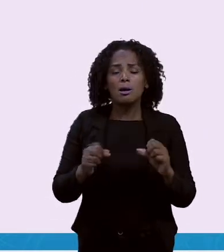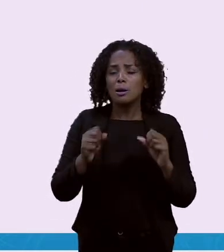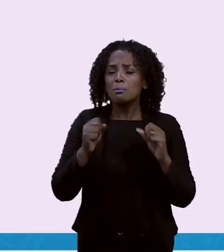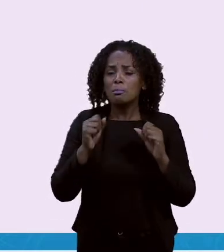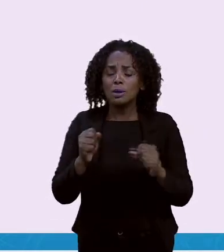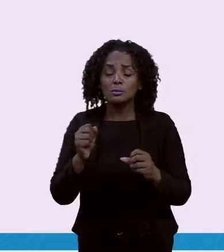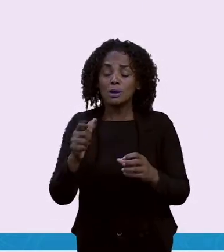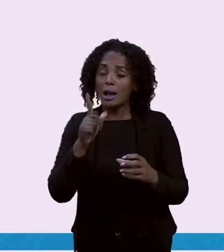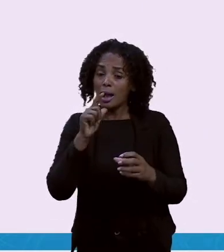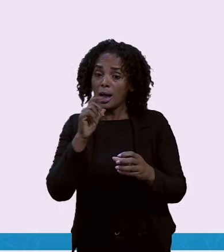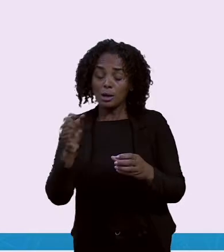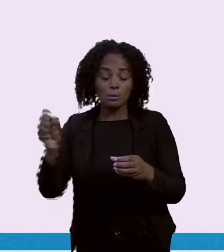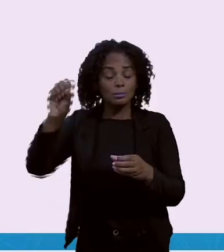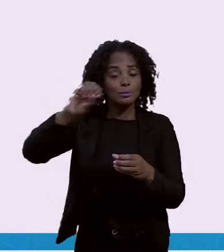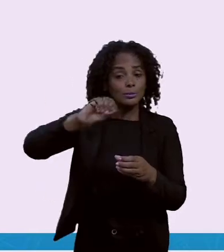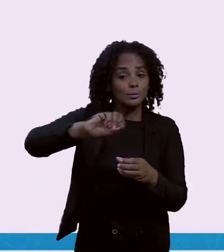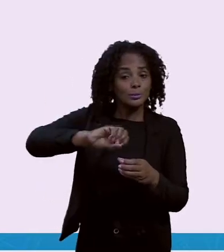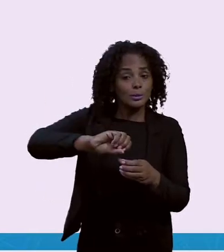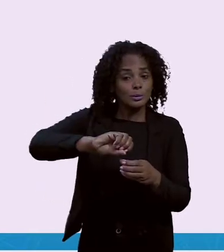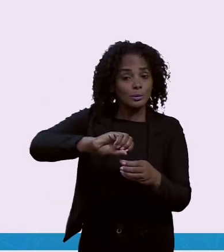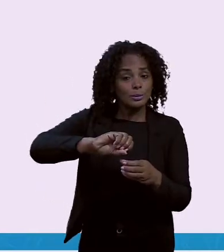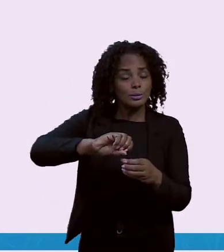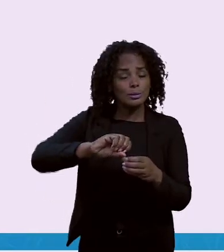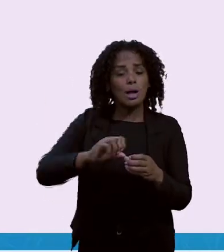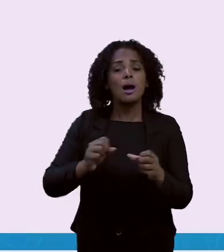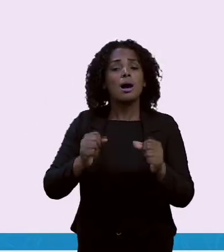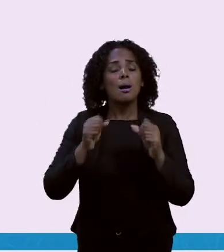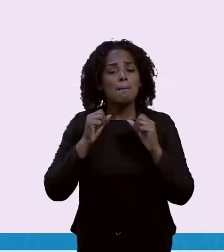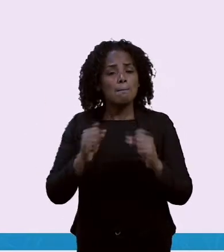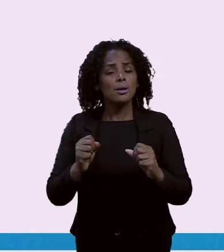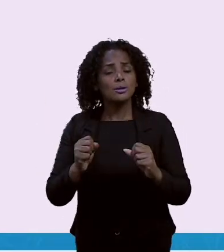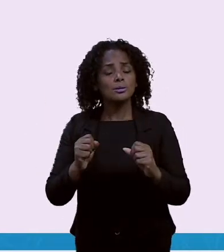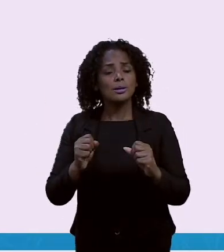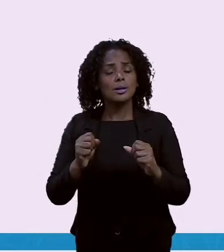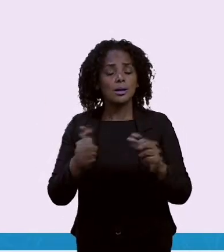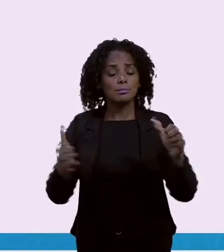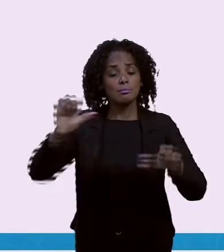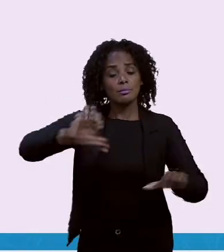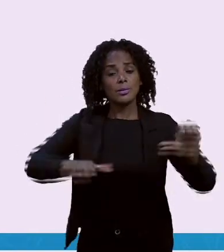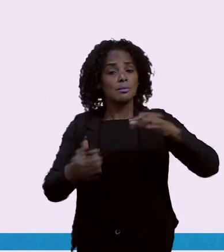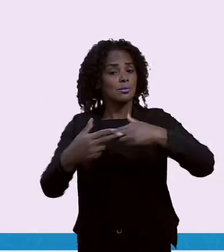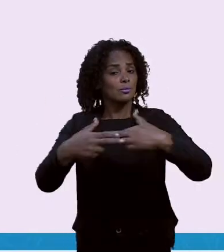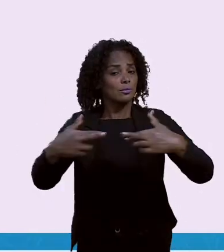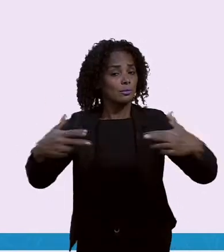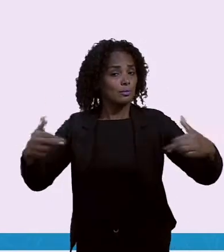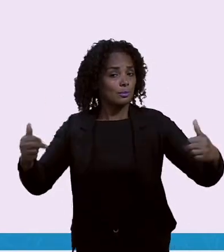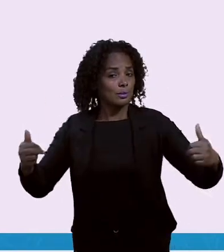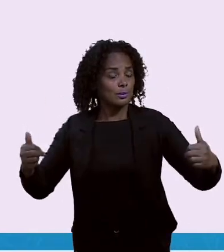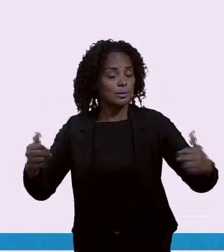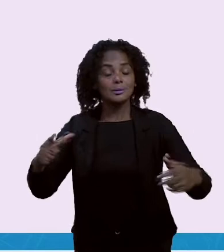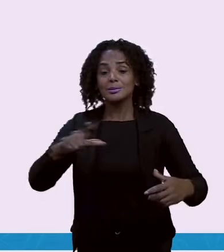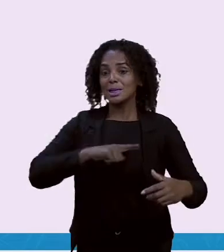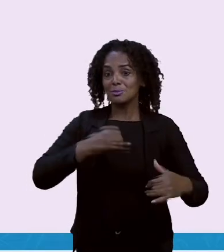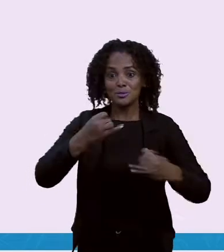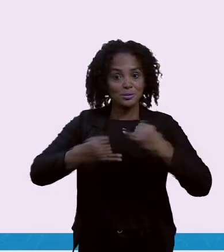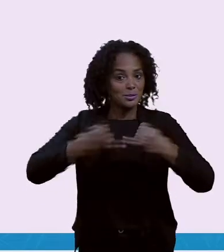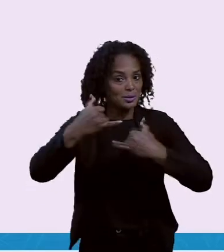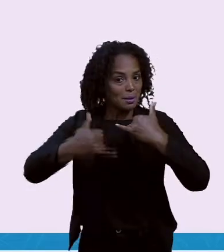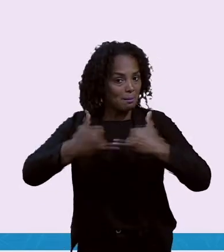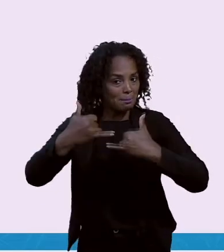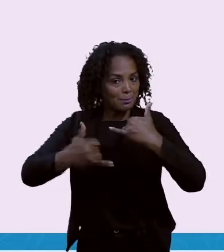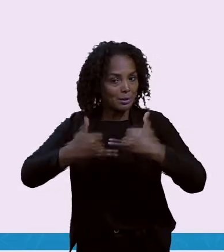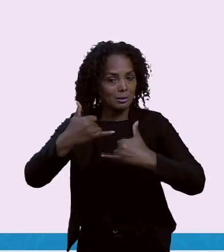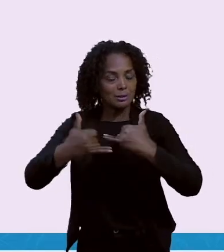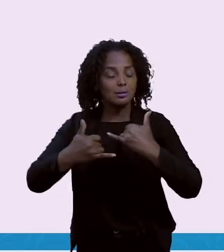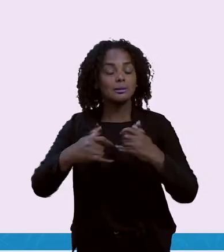de suportar diferentes produtos químicos. Já temos aqui os brinquedos, que também